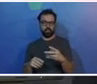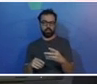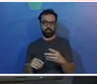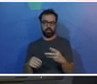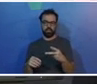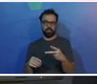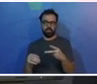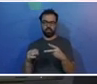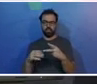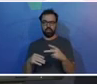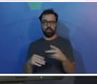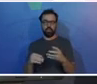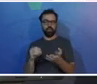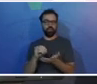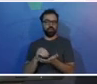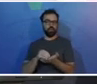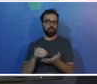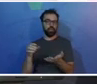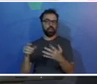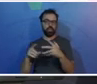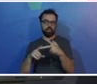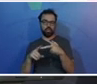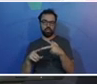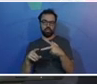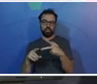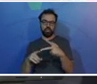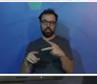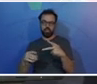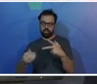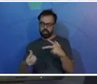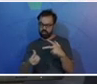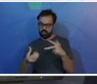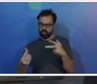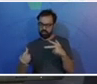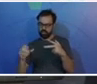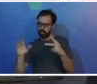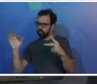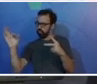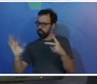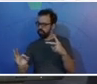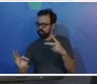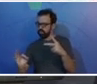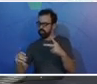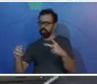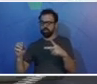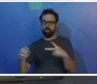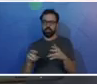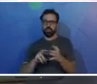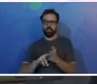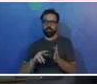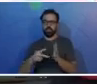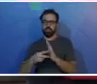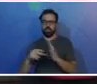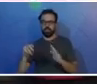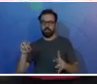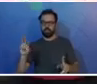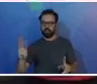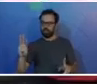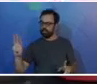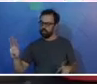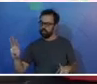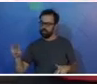dizer, o que resta, 66%, é 33%. Do total